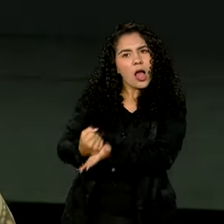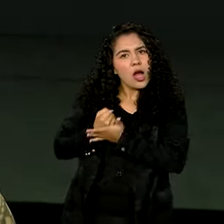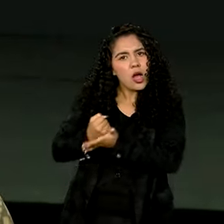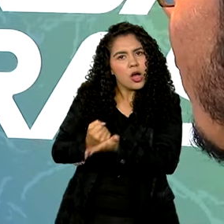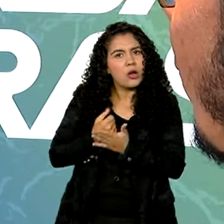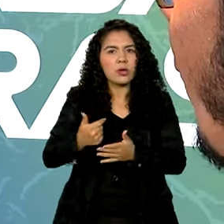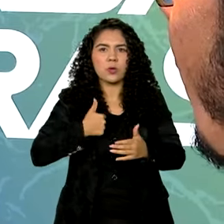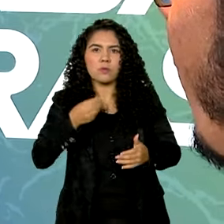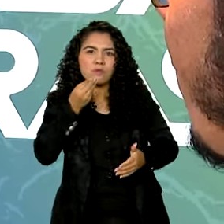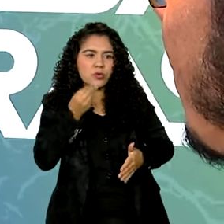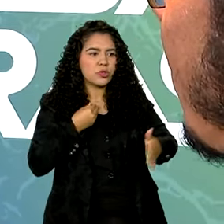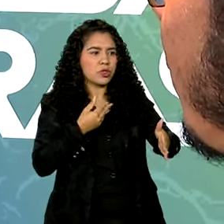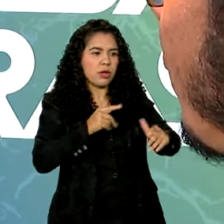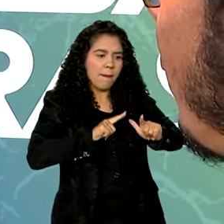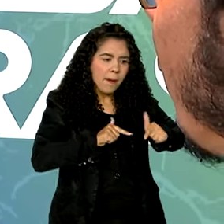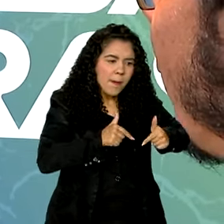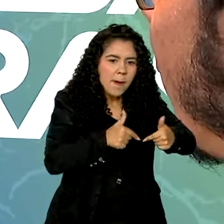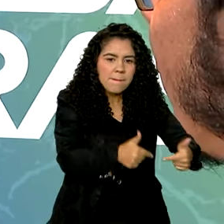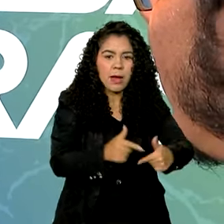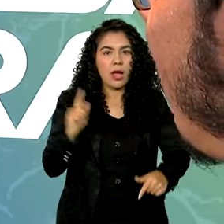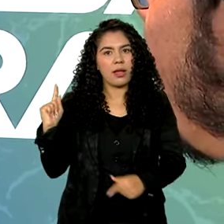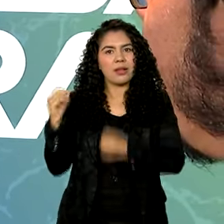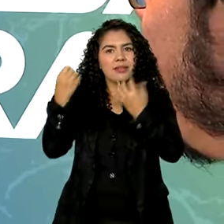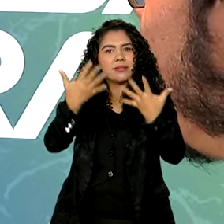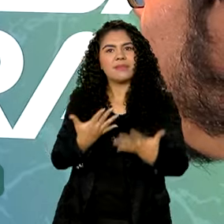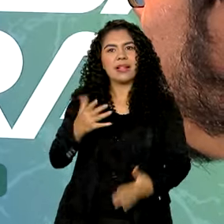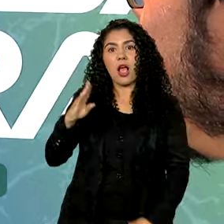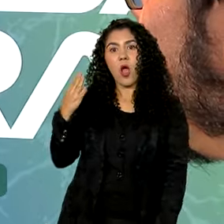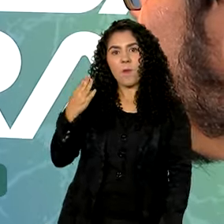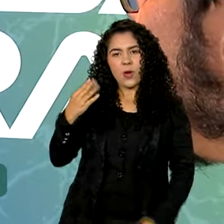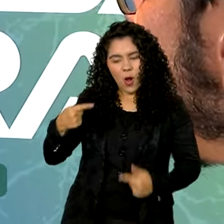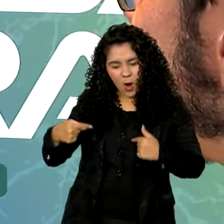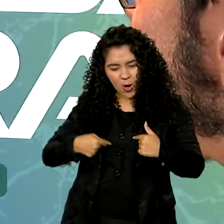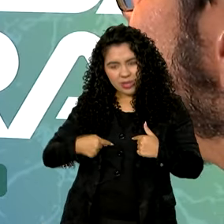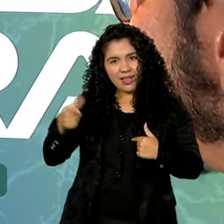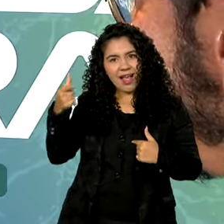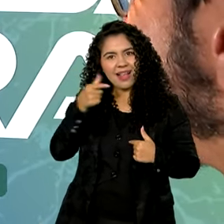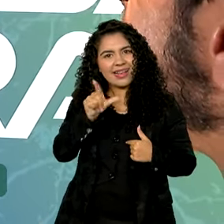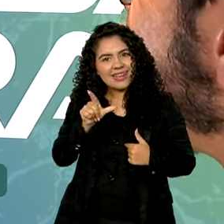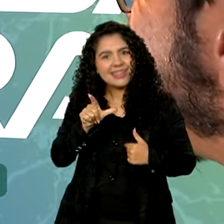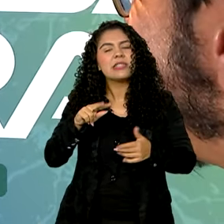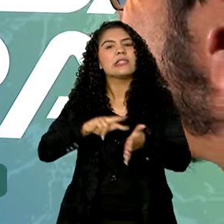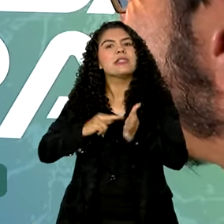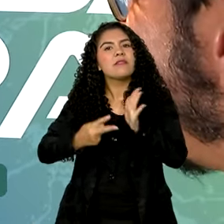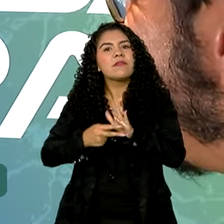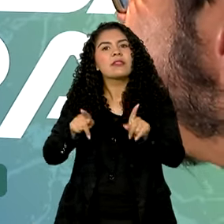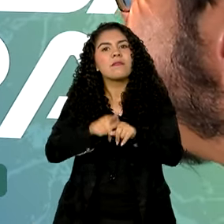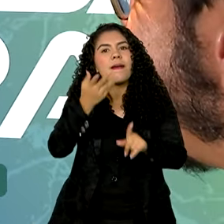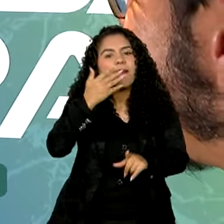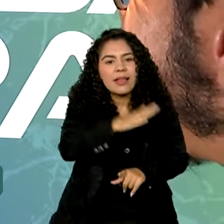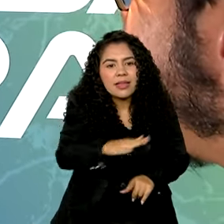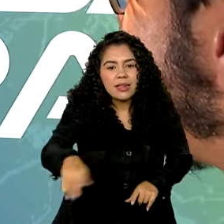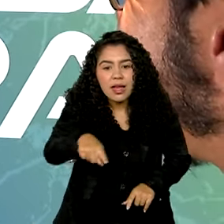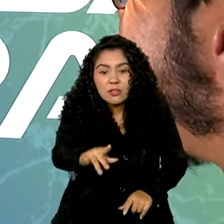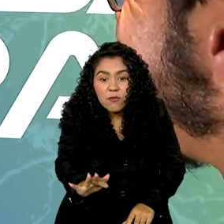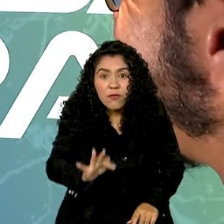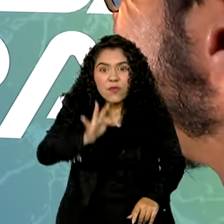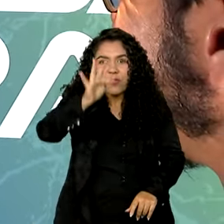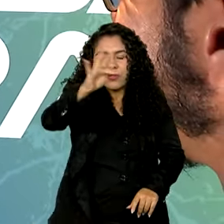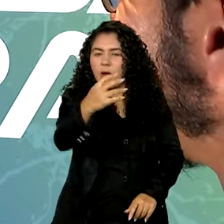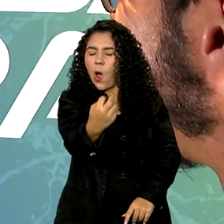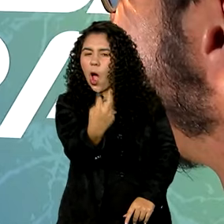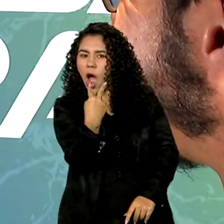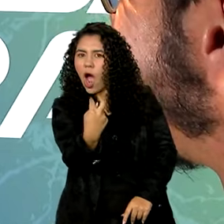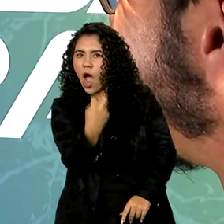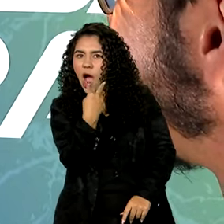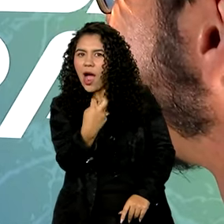na minha carreira, né? Eu acho que esse bronze aqui está significando também outras criançadas aí que estão se inspirando em mim e com